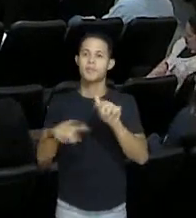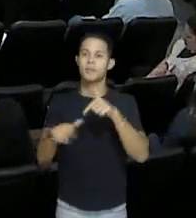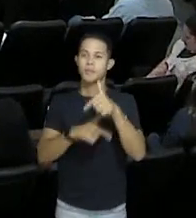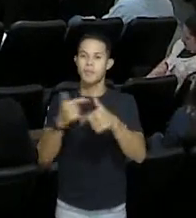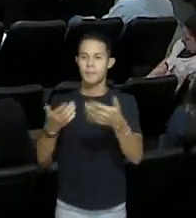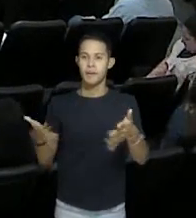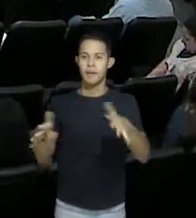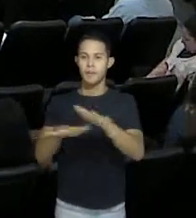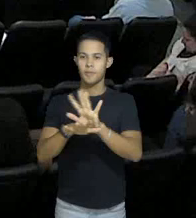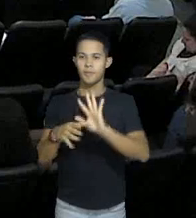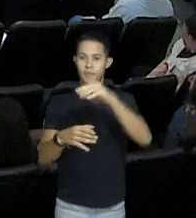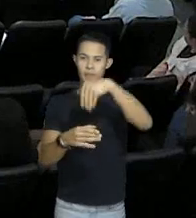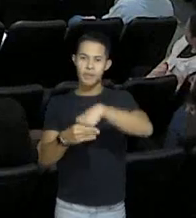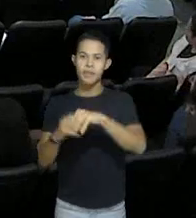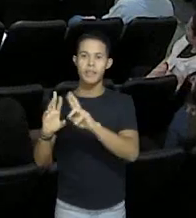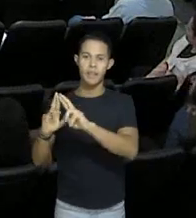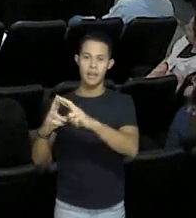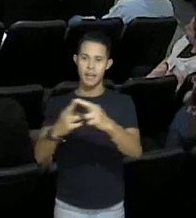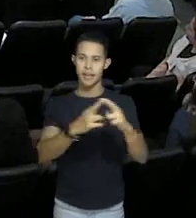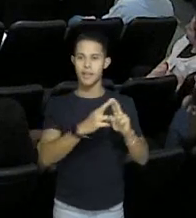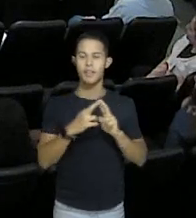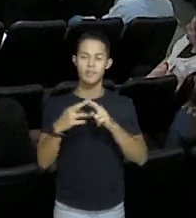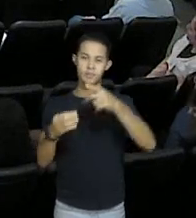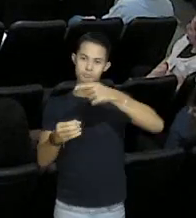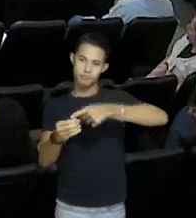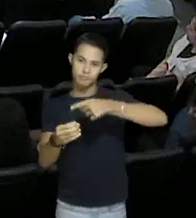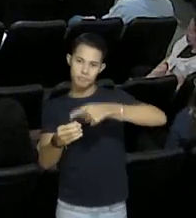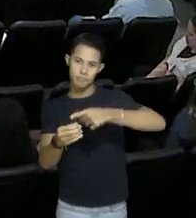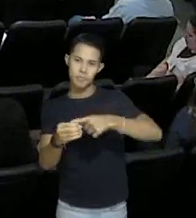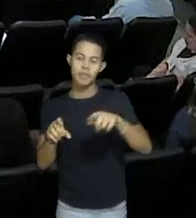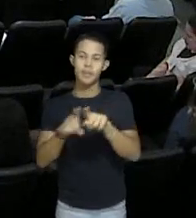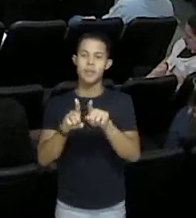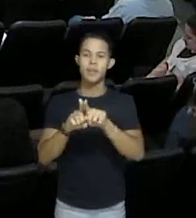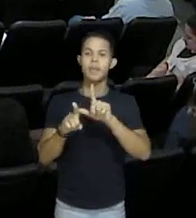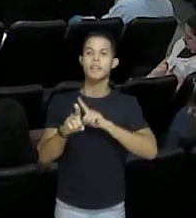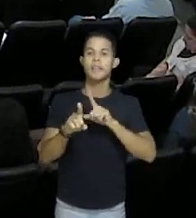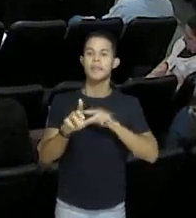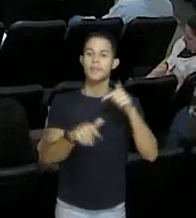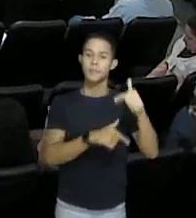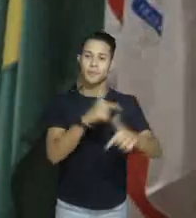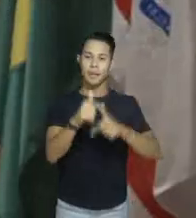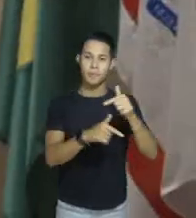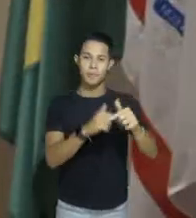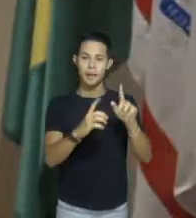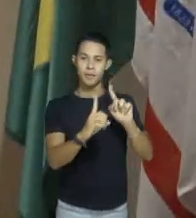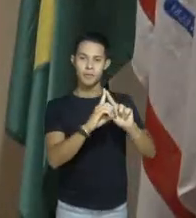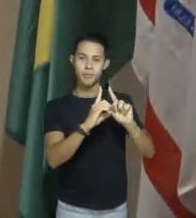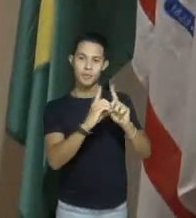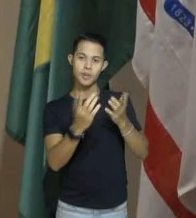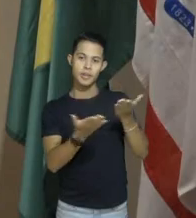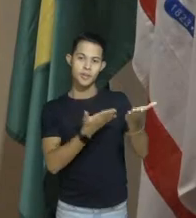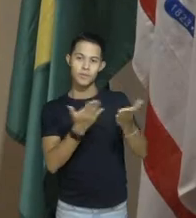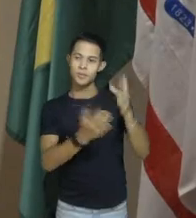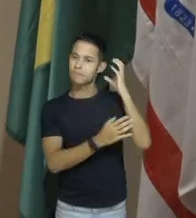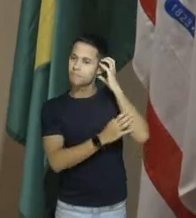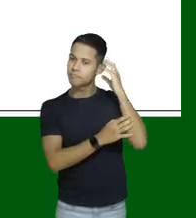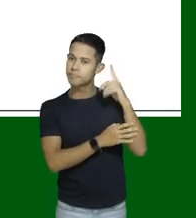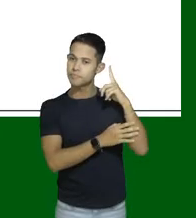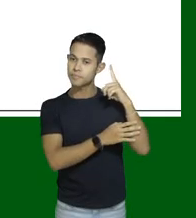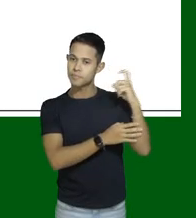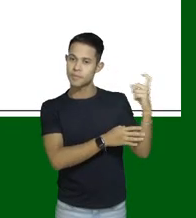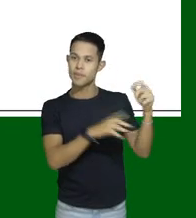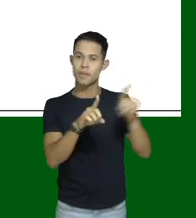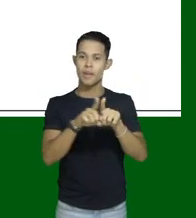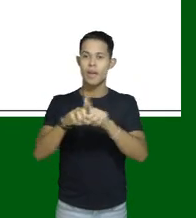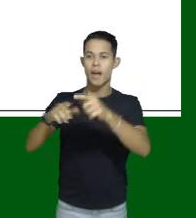rede municipal. A gente tem serviço de atendimento de fonoaudiologia, uma avaliação e